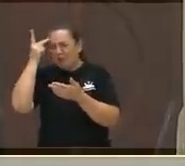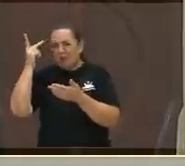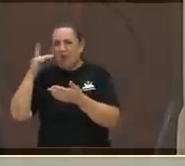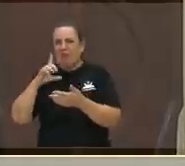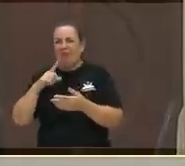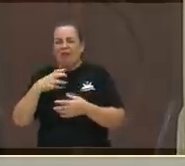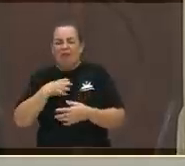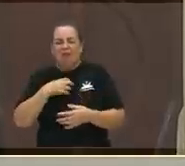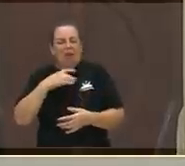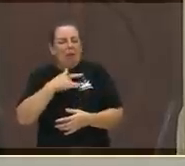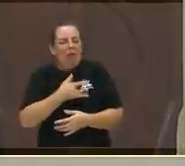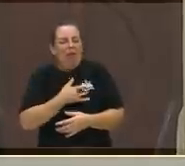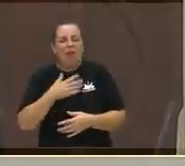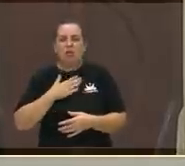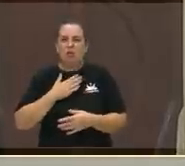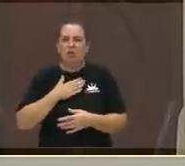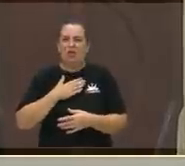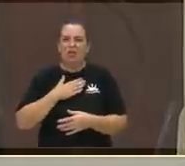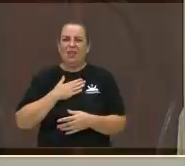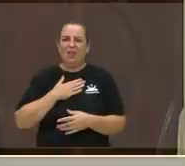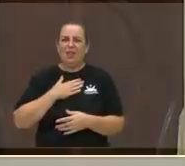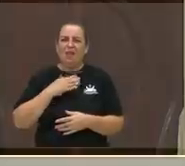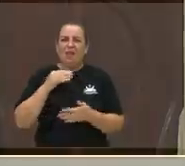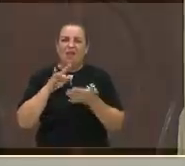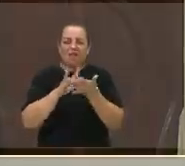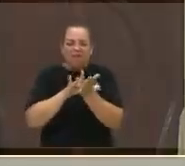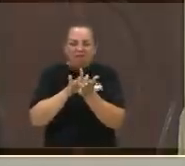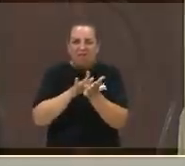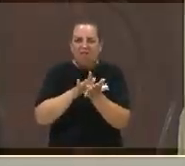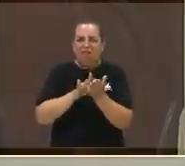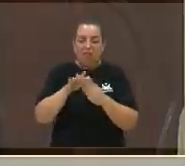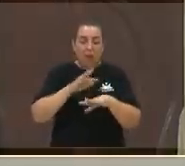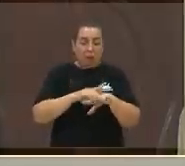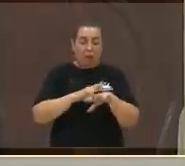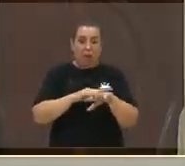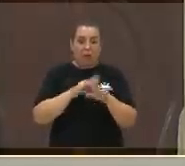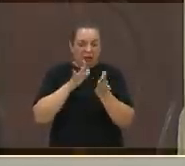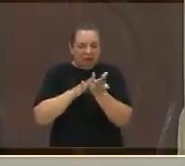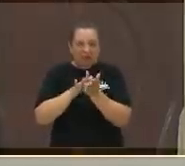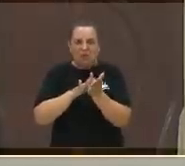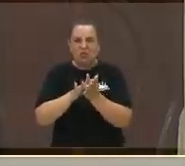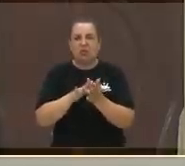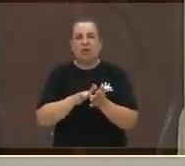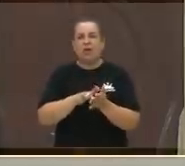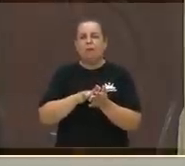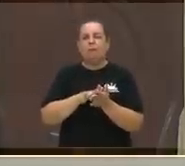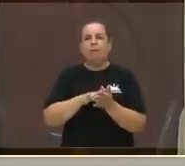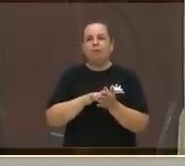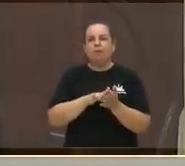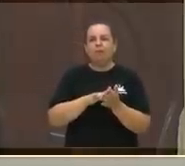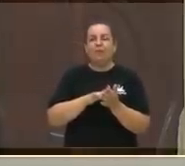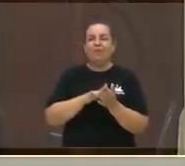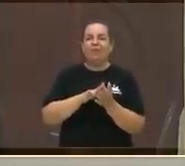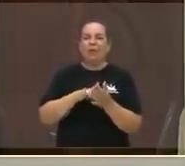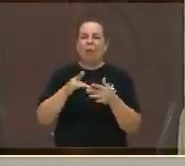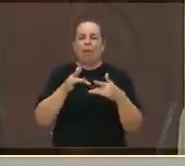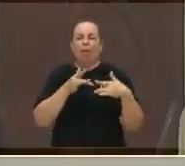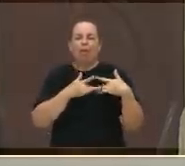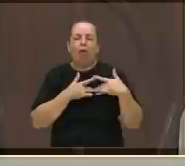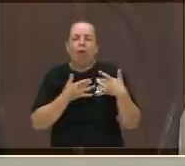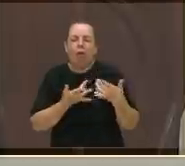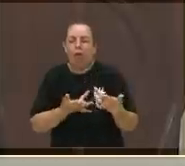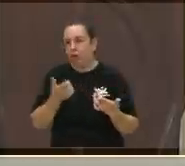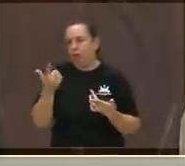pobreza fingir doença e o pior fingir uma piedade